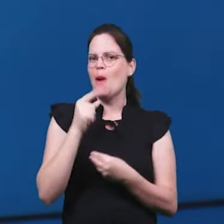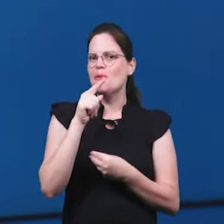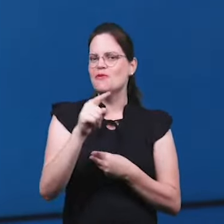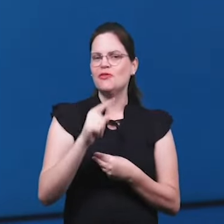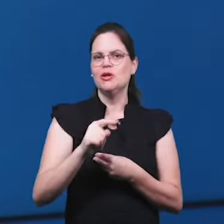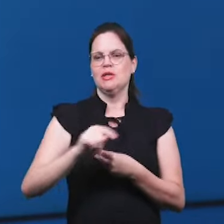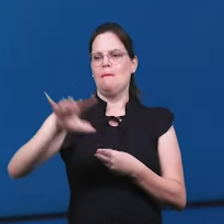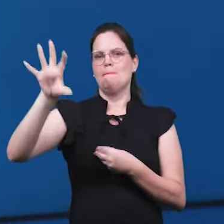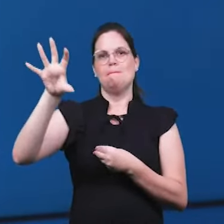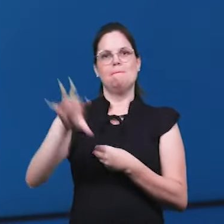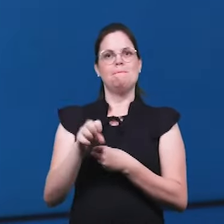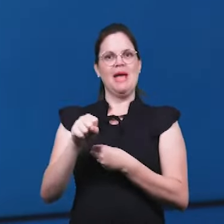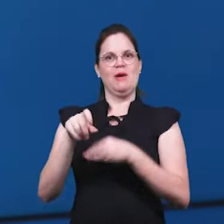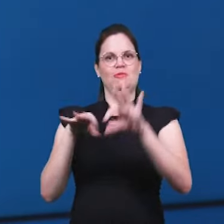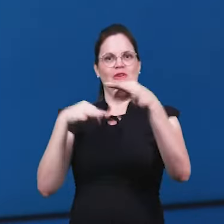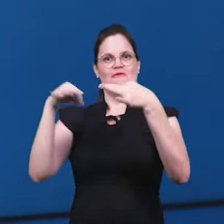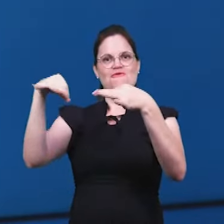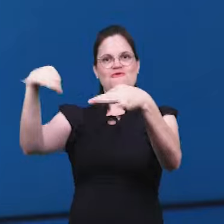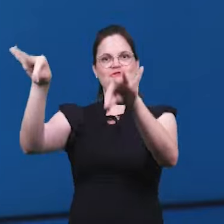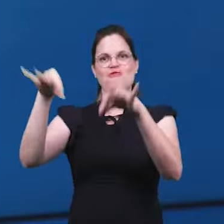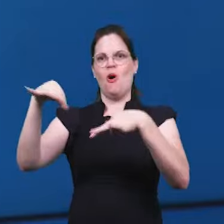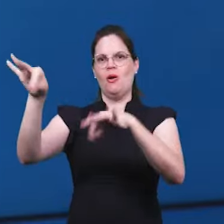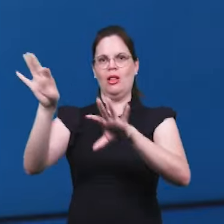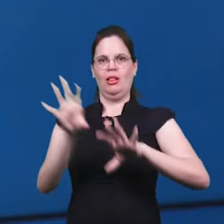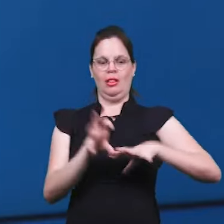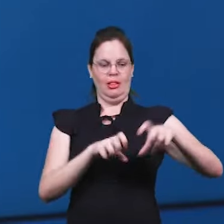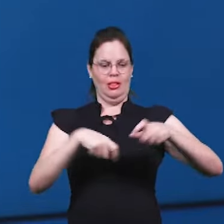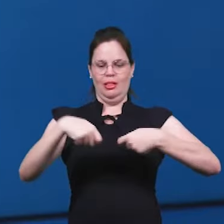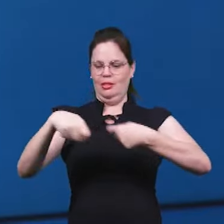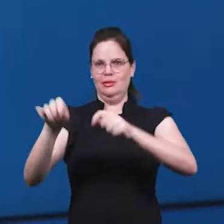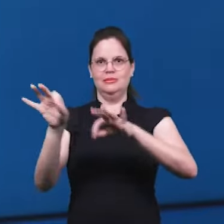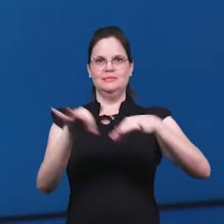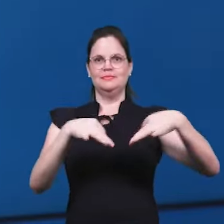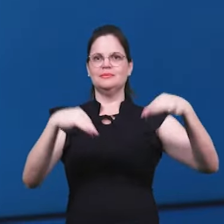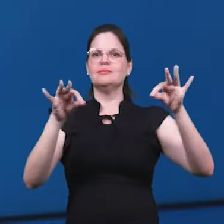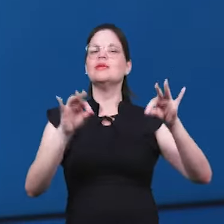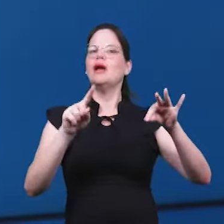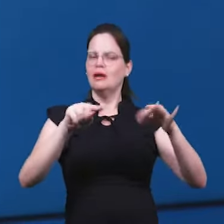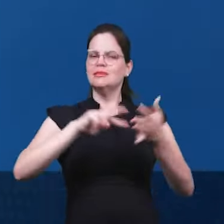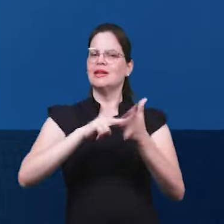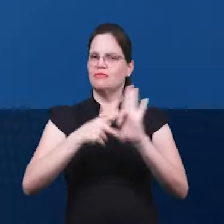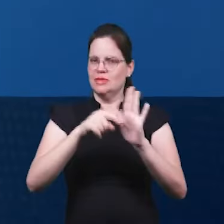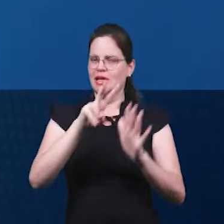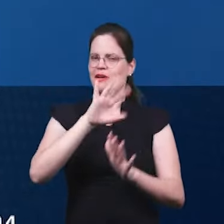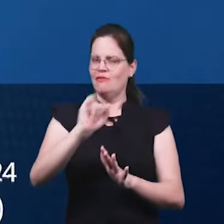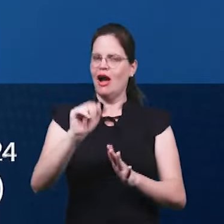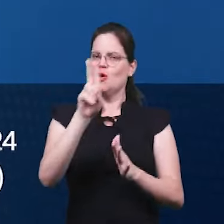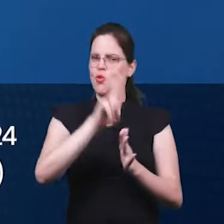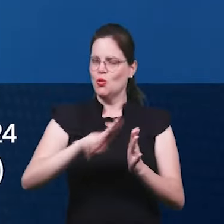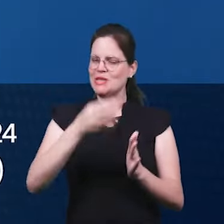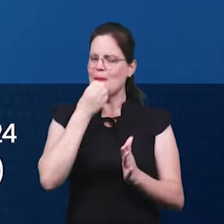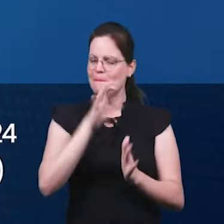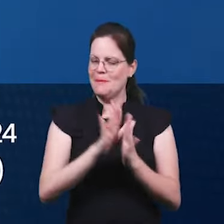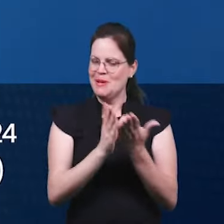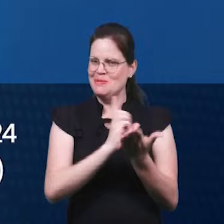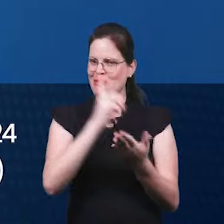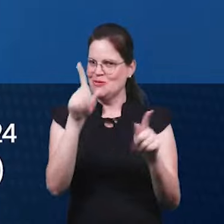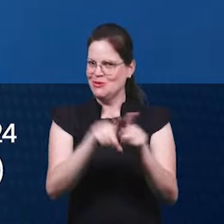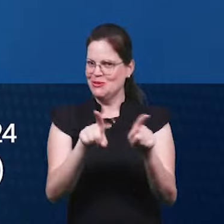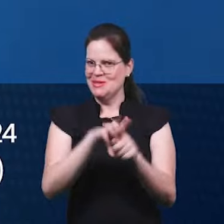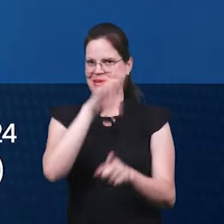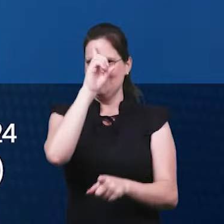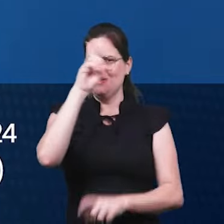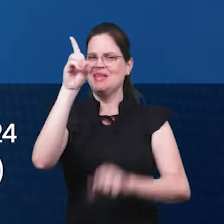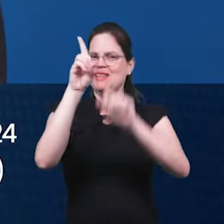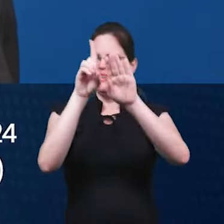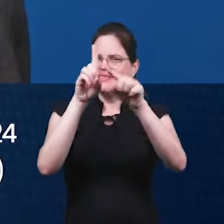você manuseou aí a folha, você vai ser um jovem que vai manusear bem a palavra do Senhor, viu? Deus abençoe, vai ser